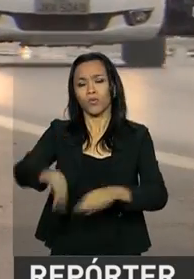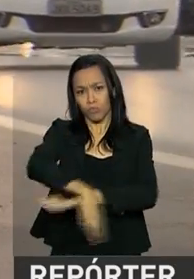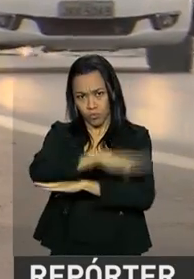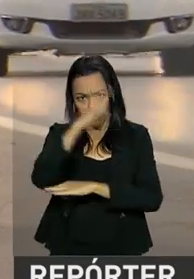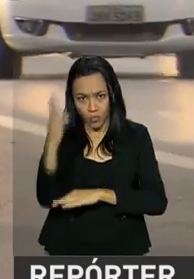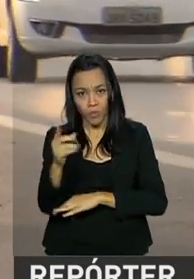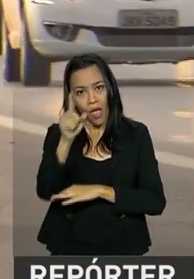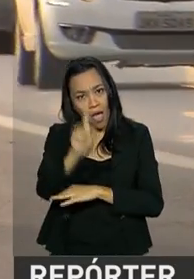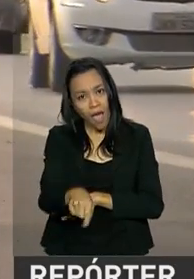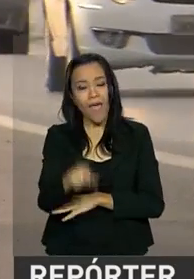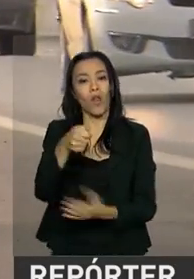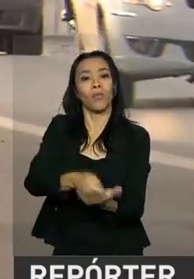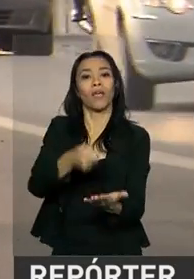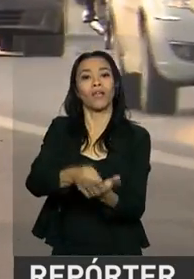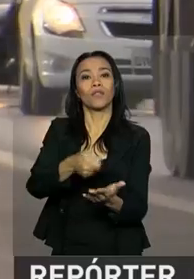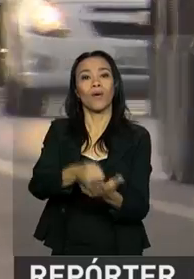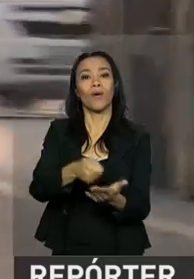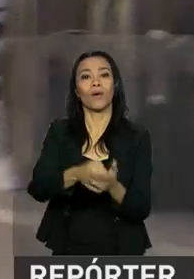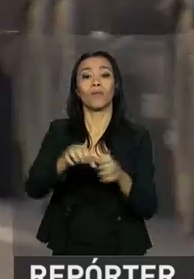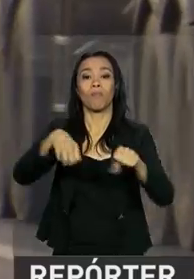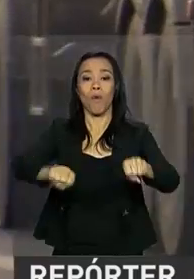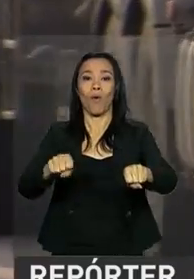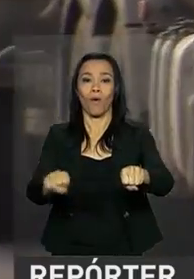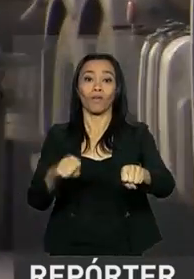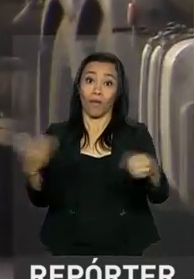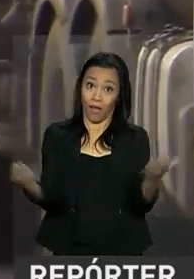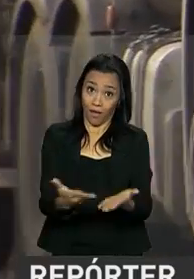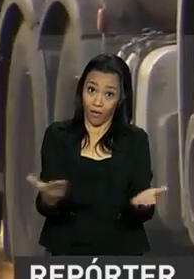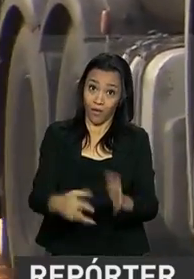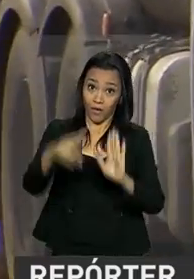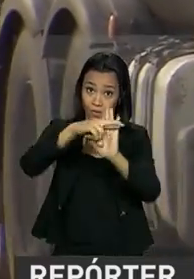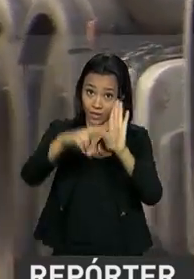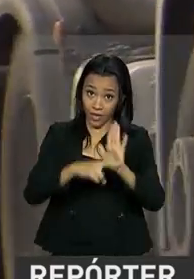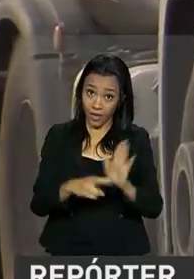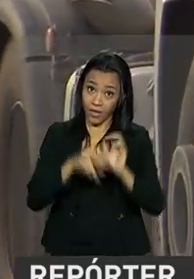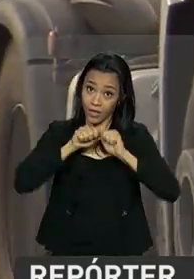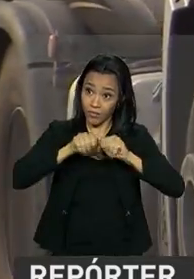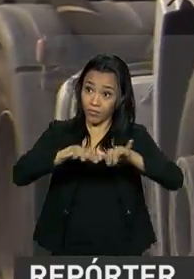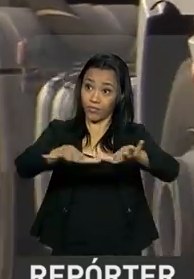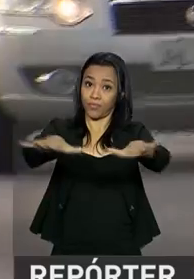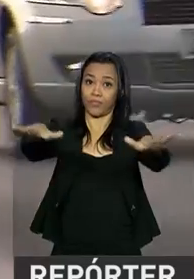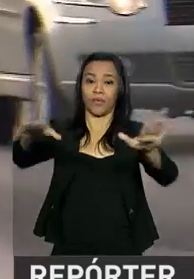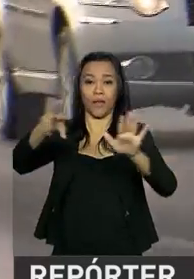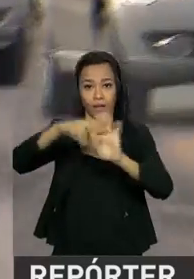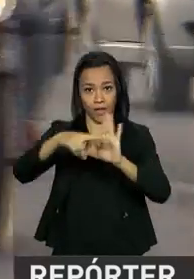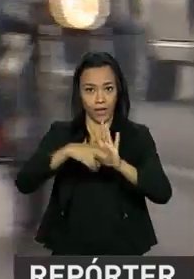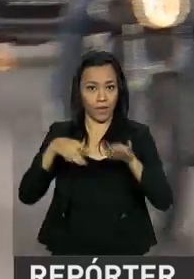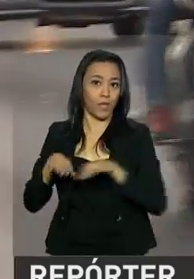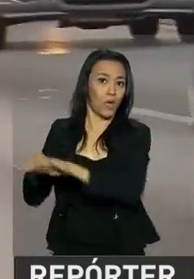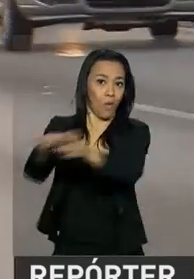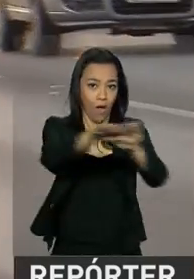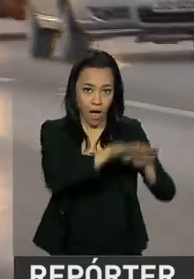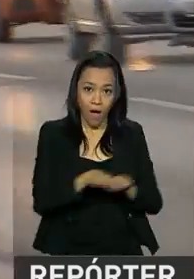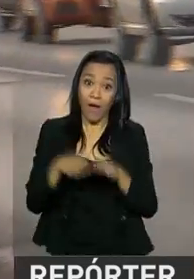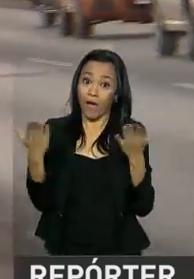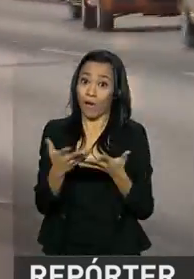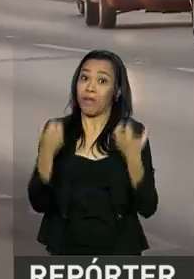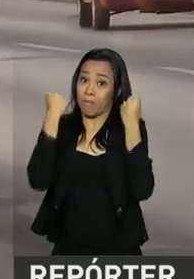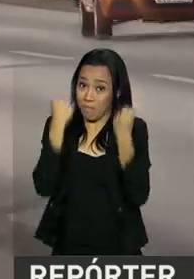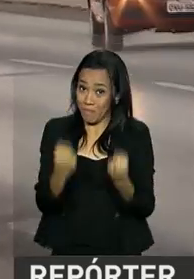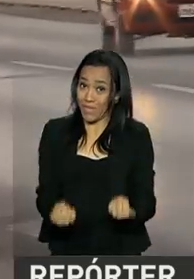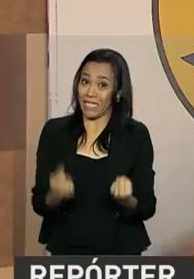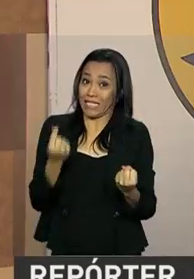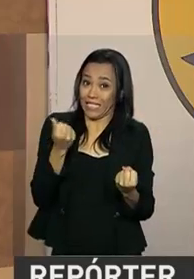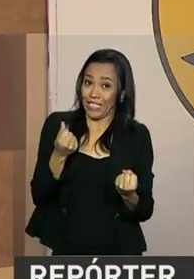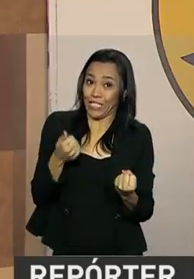já era obrigatório para motocicletas com a legislação estendida para os demais veículos a desobediência vai pesar no bolso do